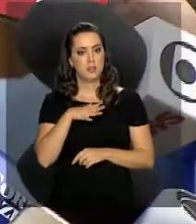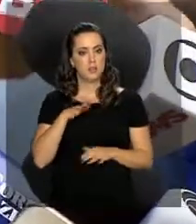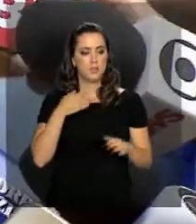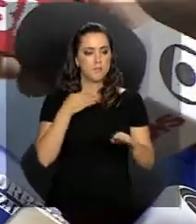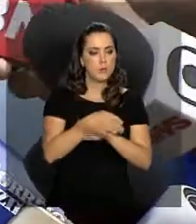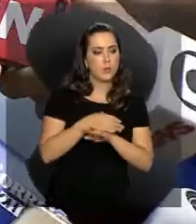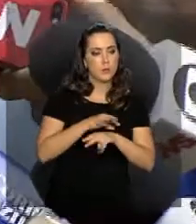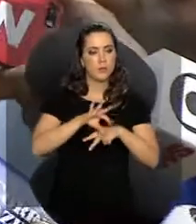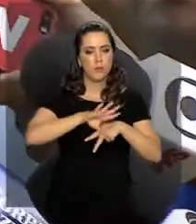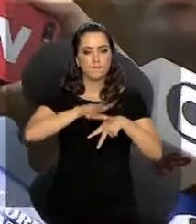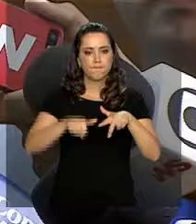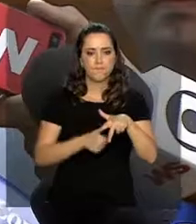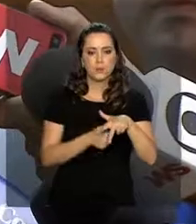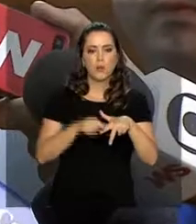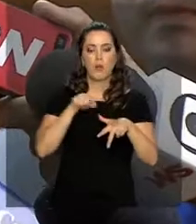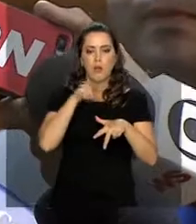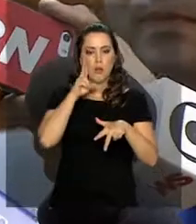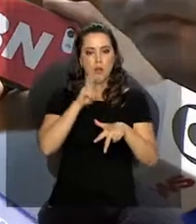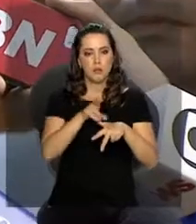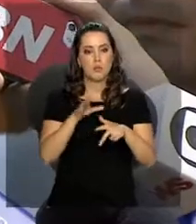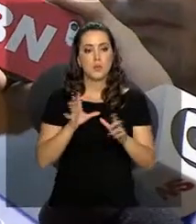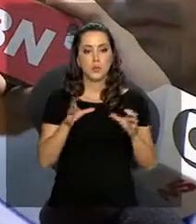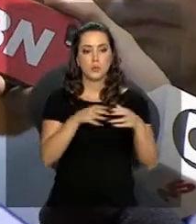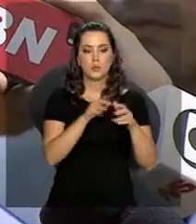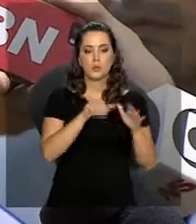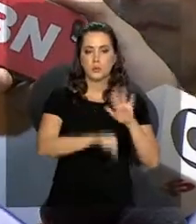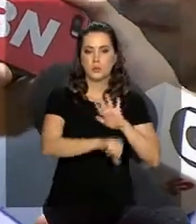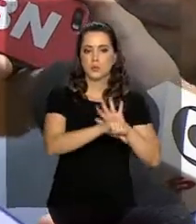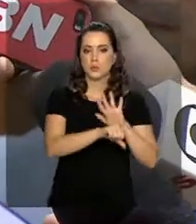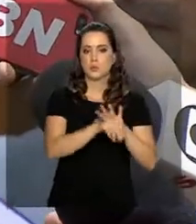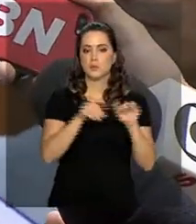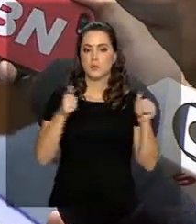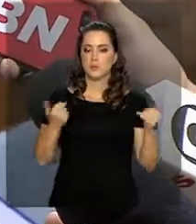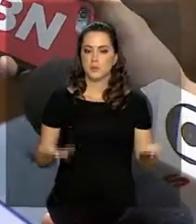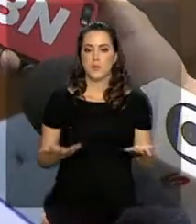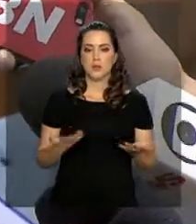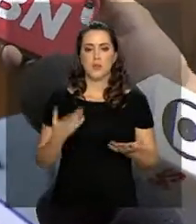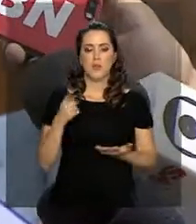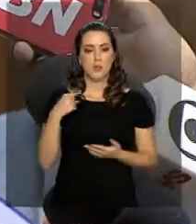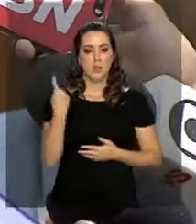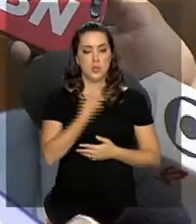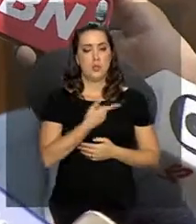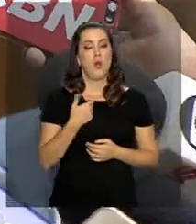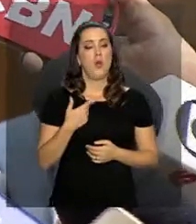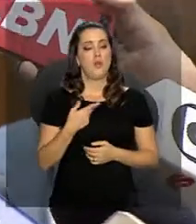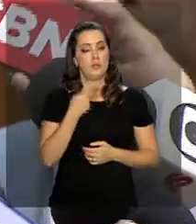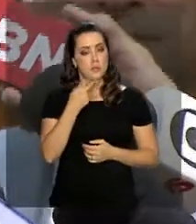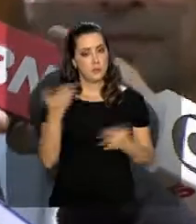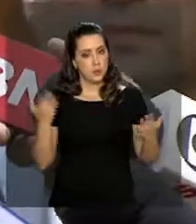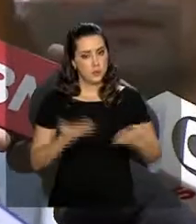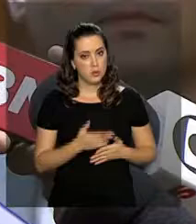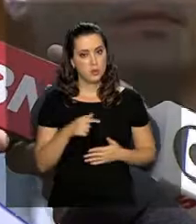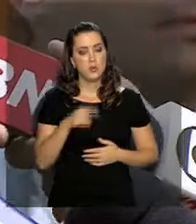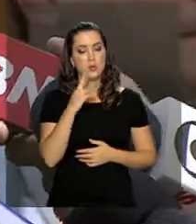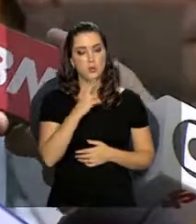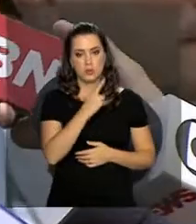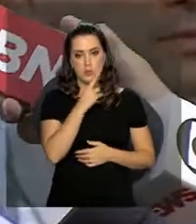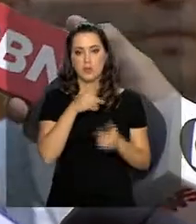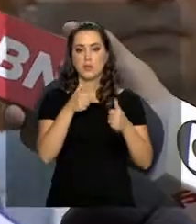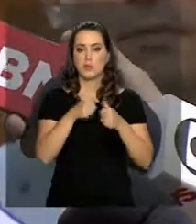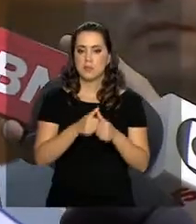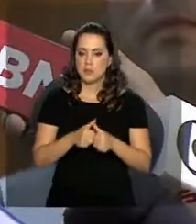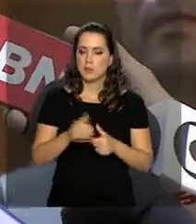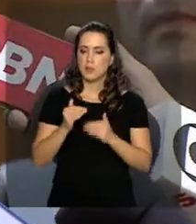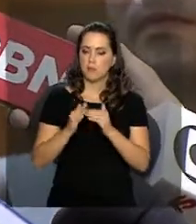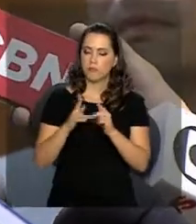e também atacou as facções de ordem que dê sorte que nós podemos dizer hoje que roraima está